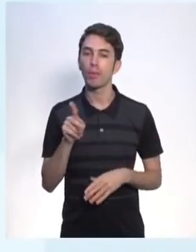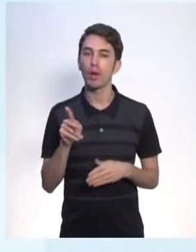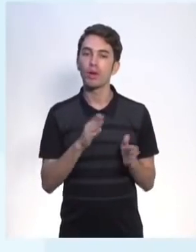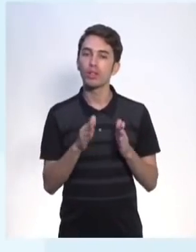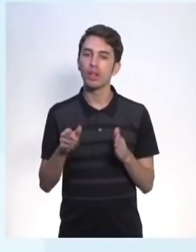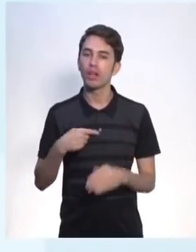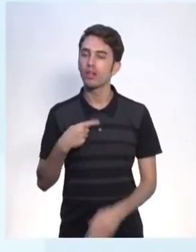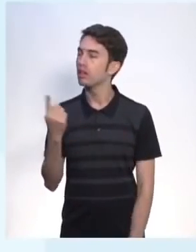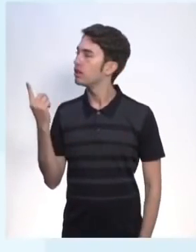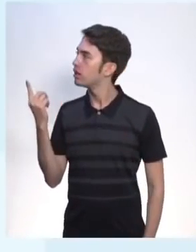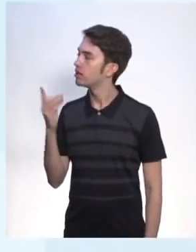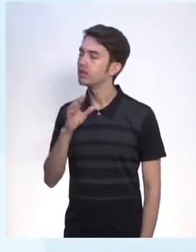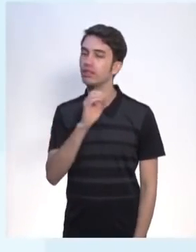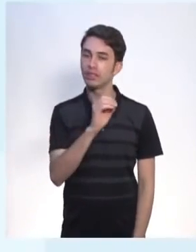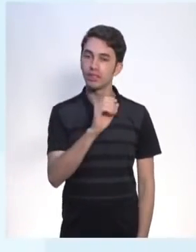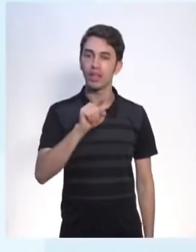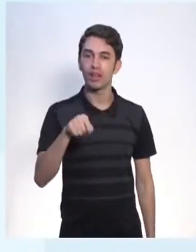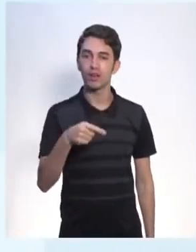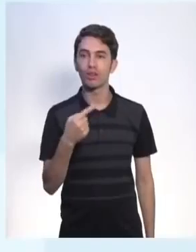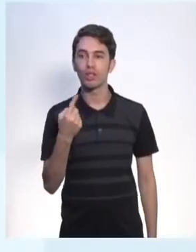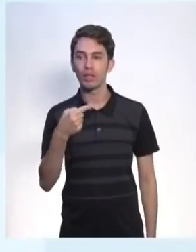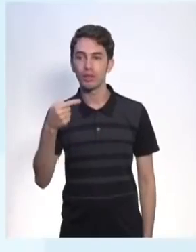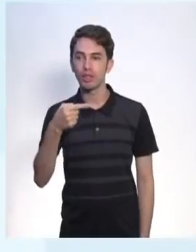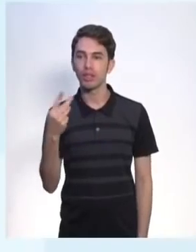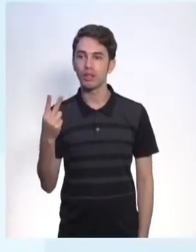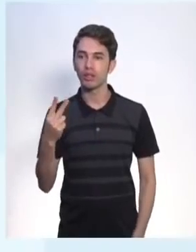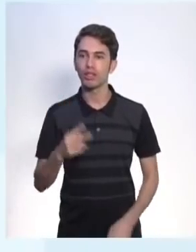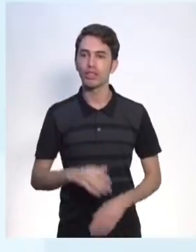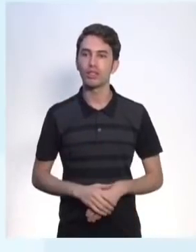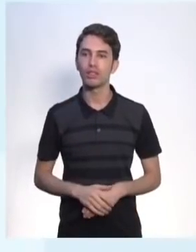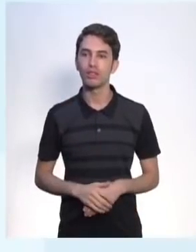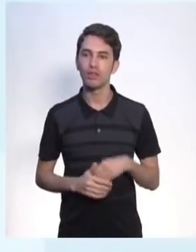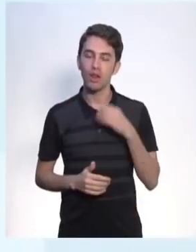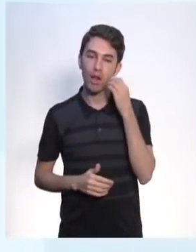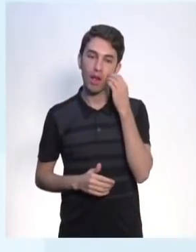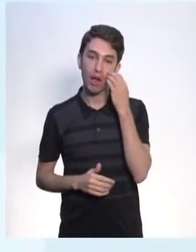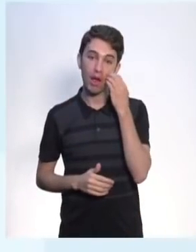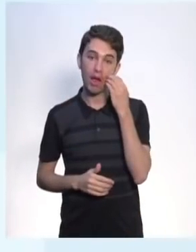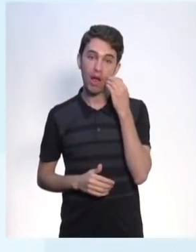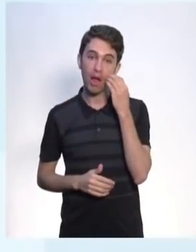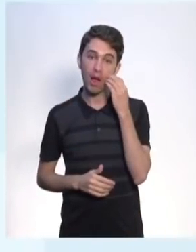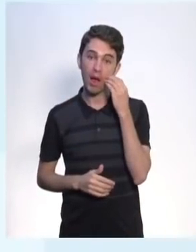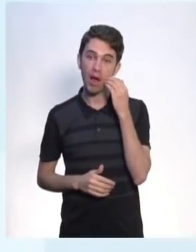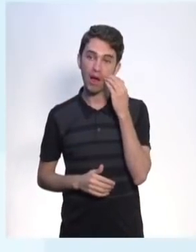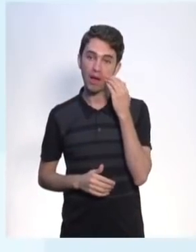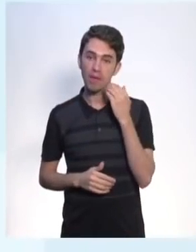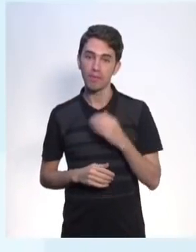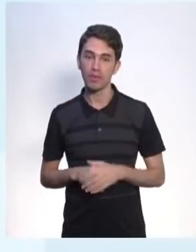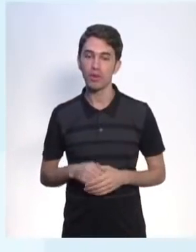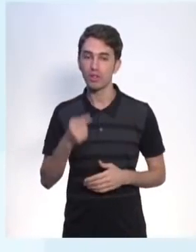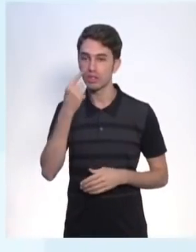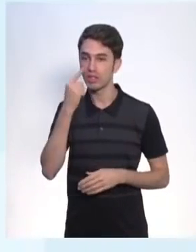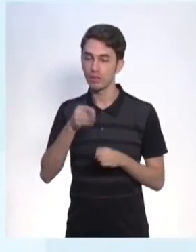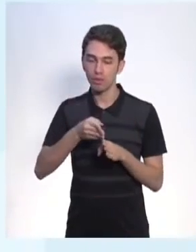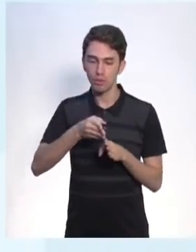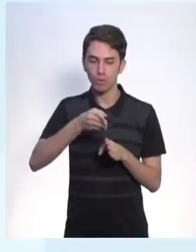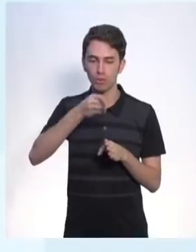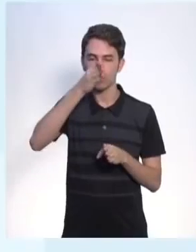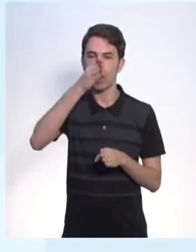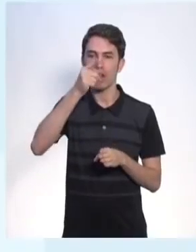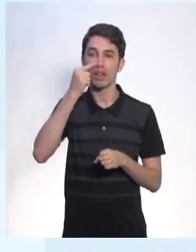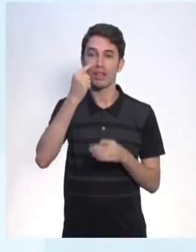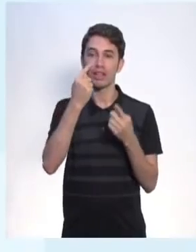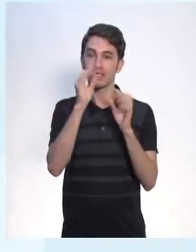par ordenado é 0 e 2 negativo. Então, quando eu projeto aqui, ele está exatamente em cima do 0.